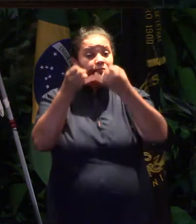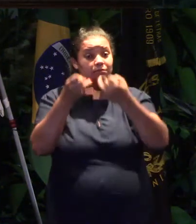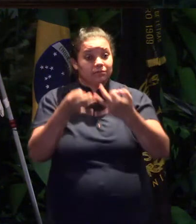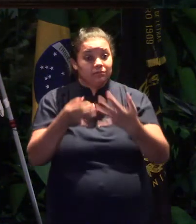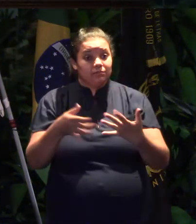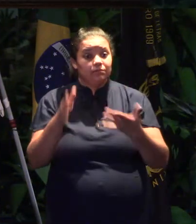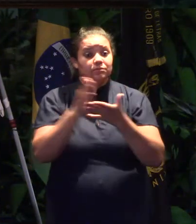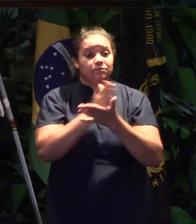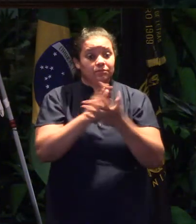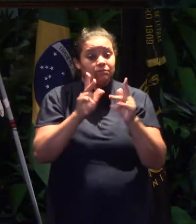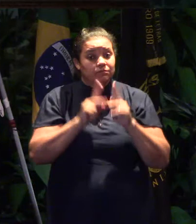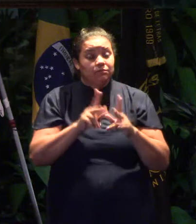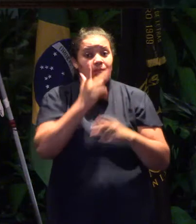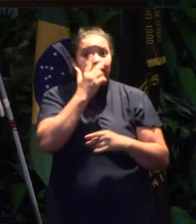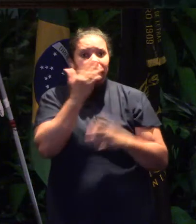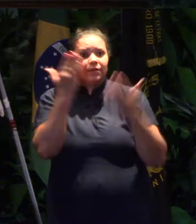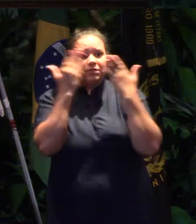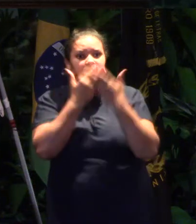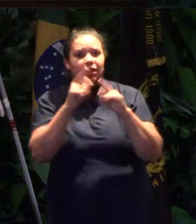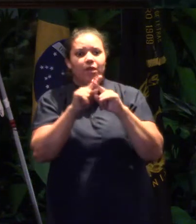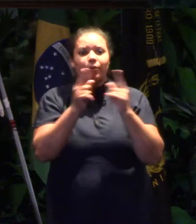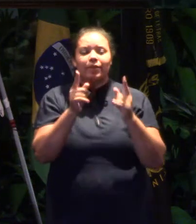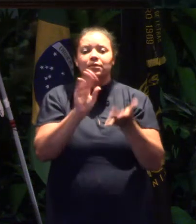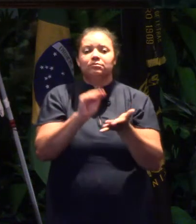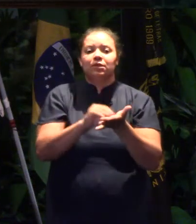outras coisas, mas